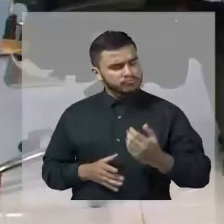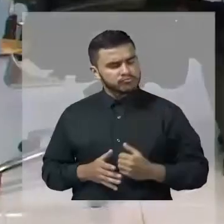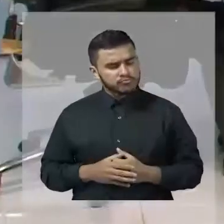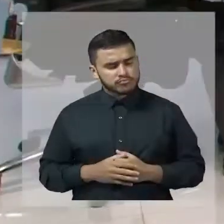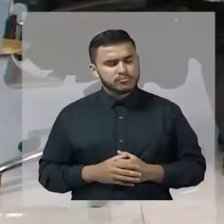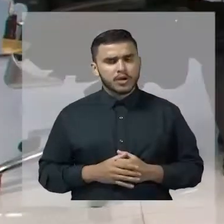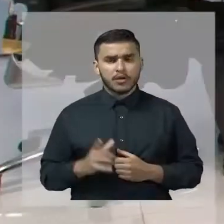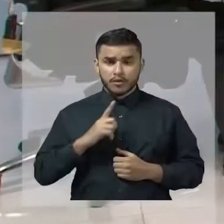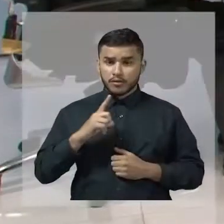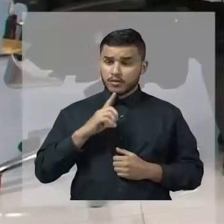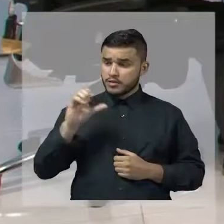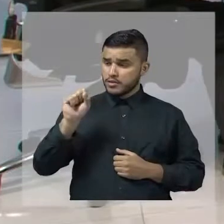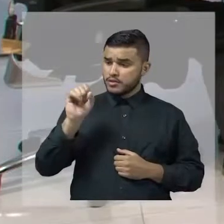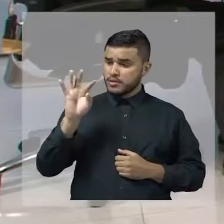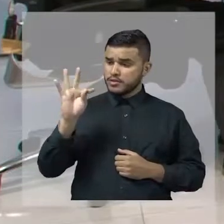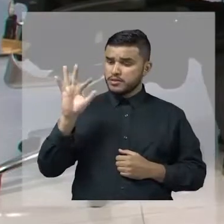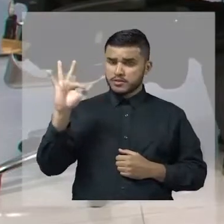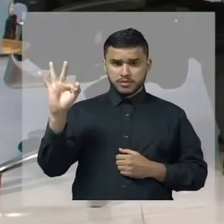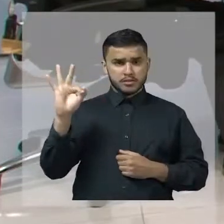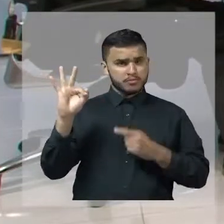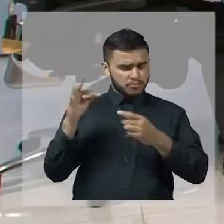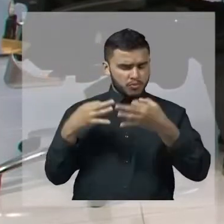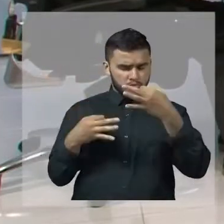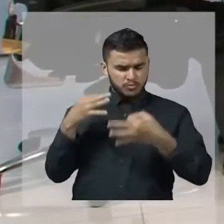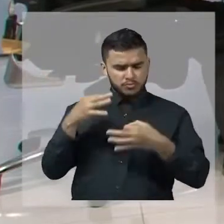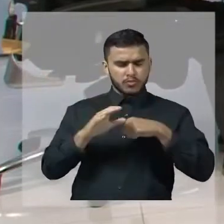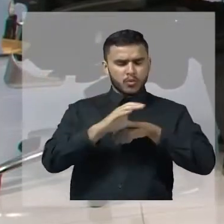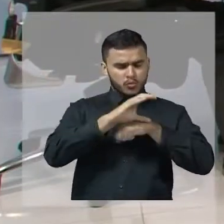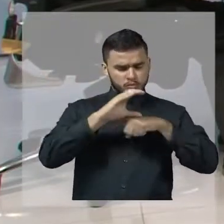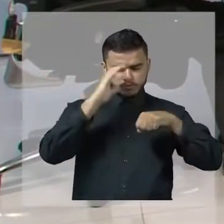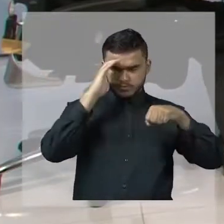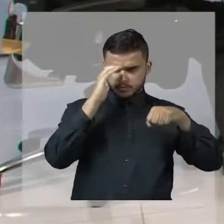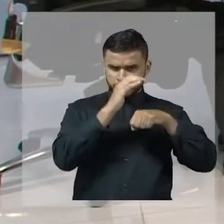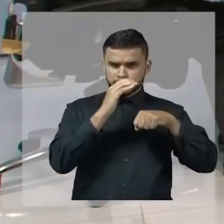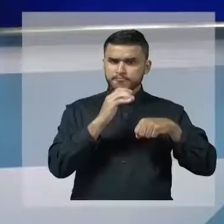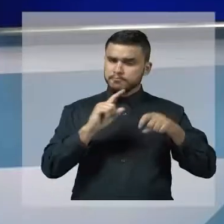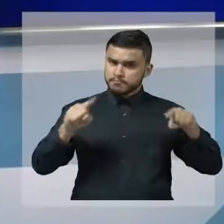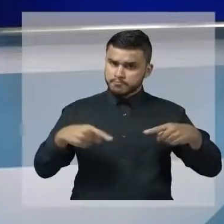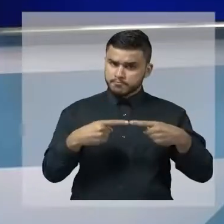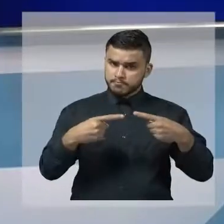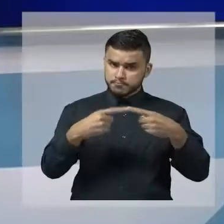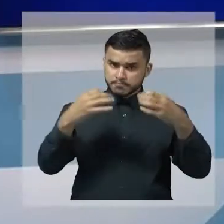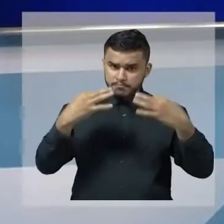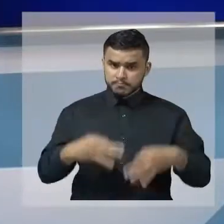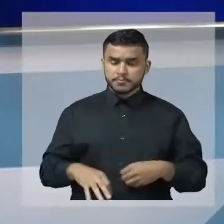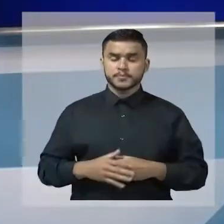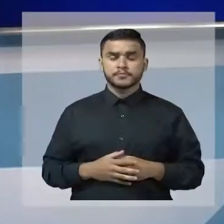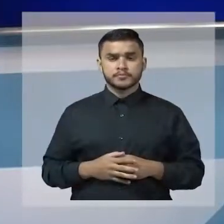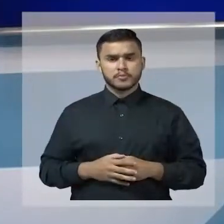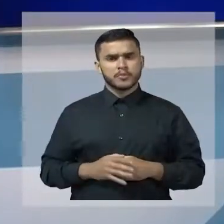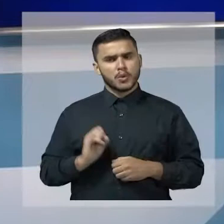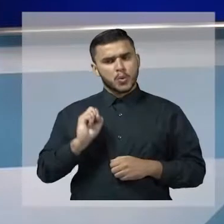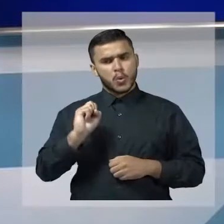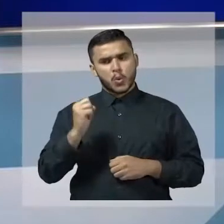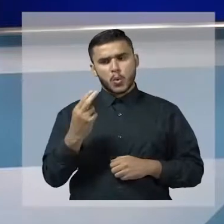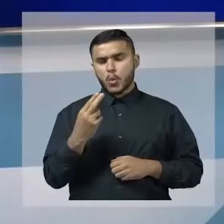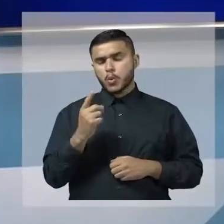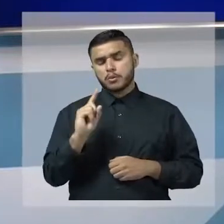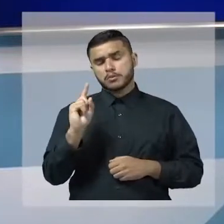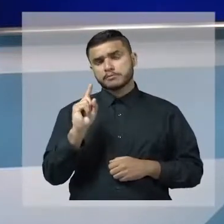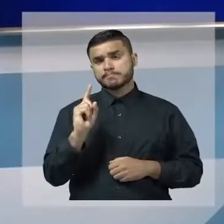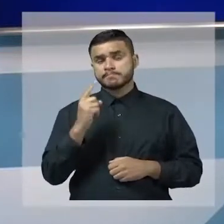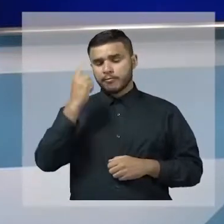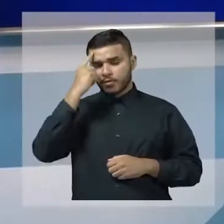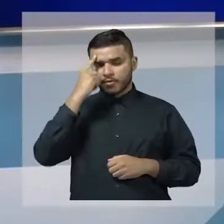obviamente, da sua jurisdição e constitucionalidade, suas competências todas. Ou isto é, como estão dizendo,